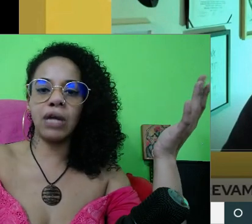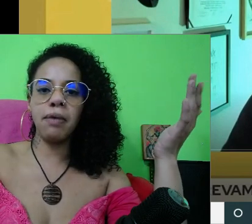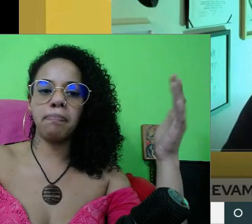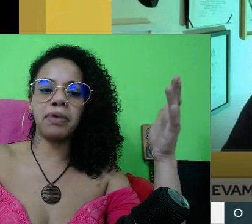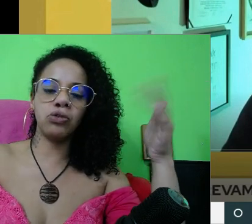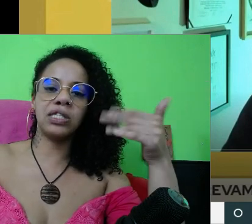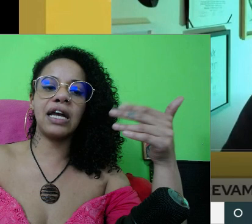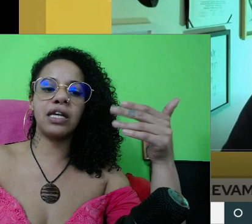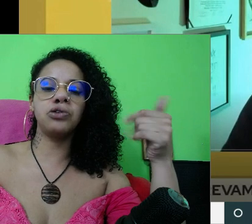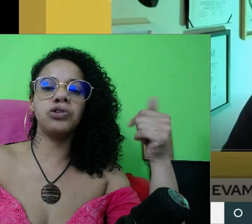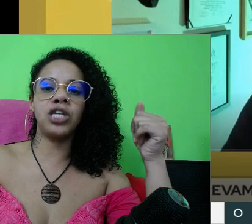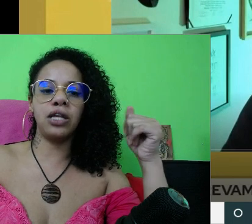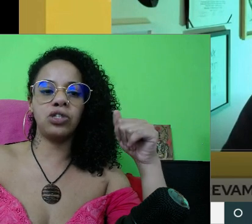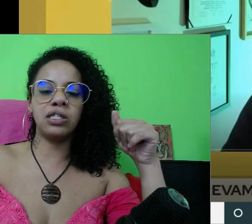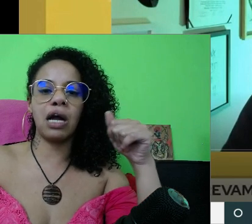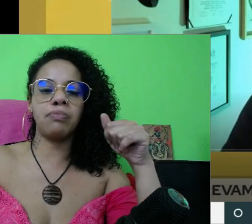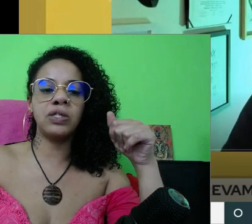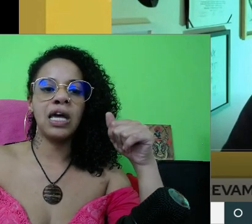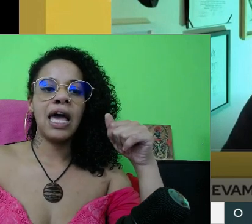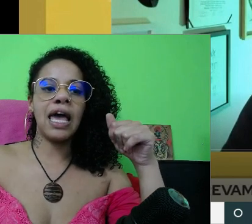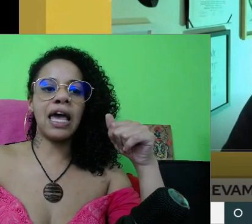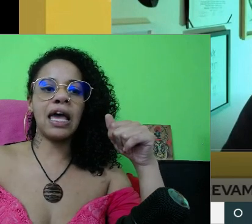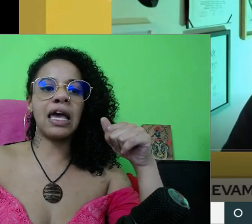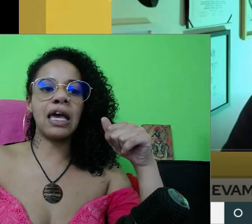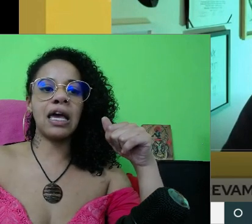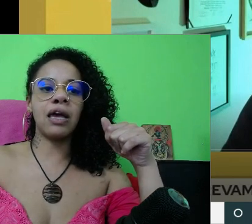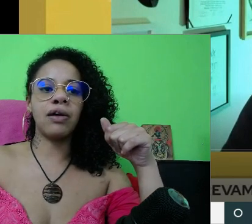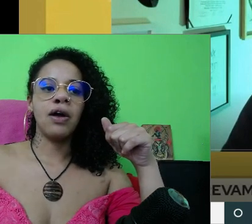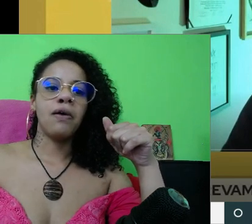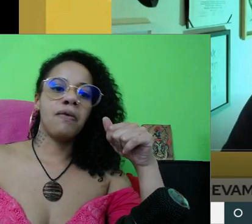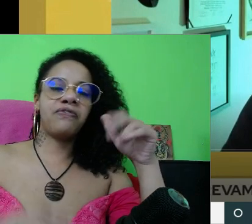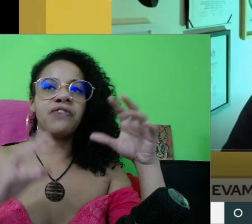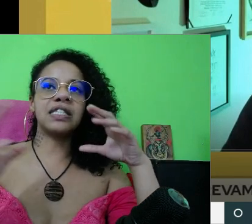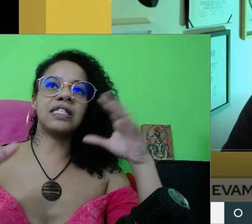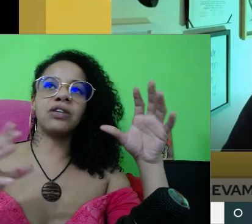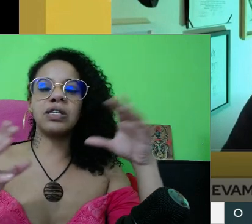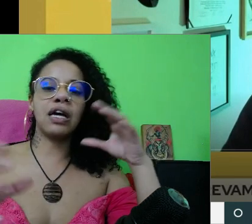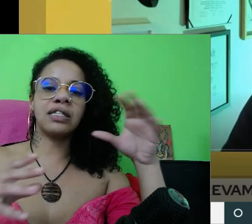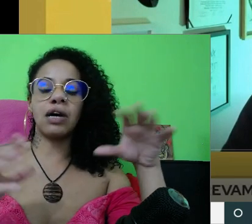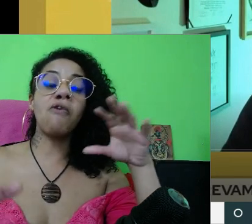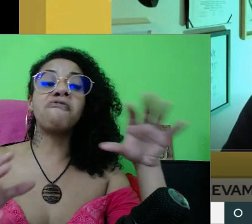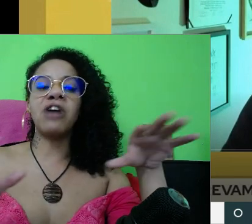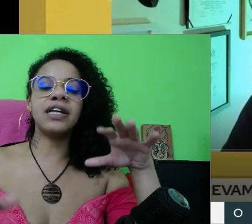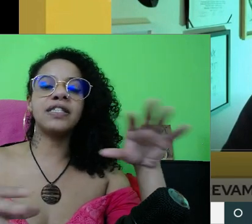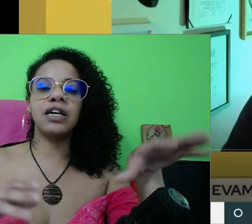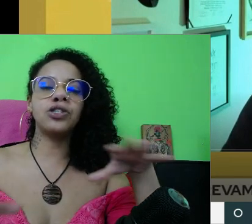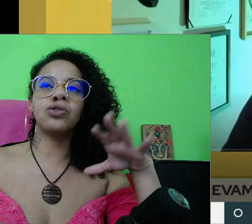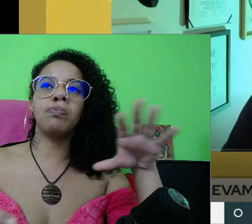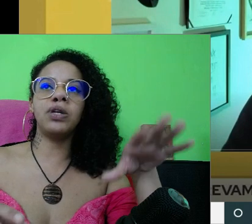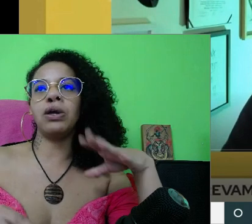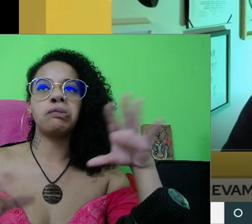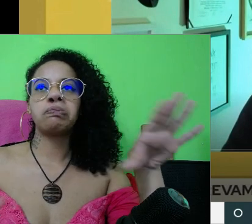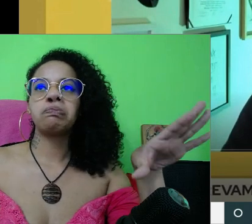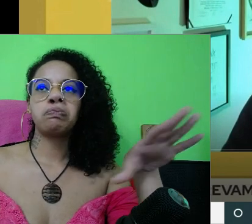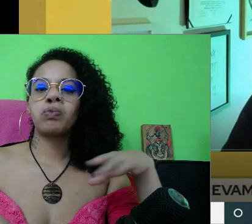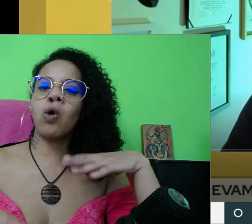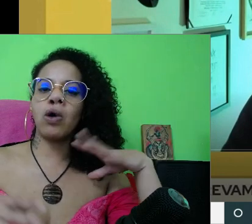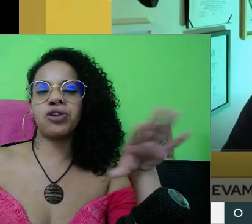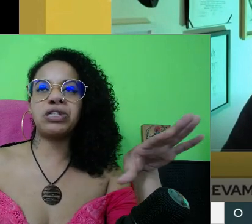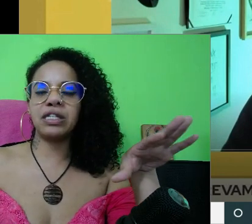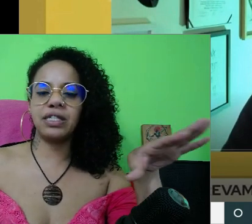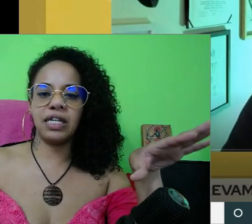já morreram né para nos dar aqui o direito de estarmos fazendo essa conversa aí sobre